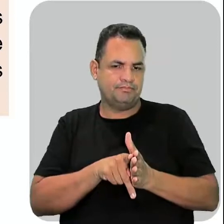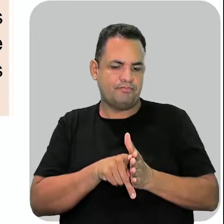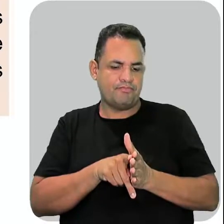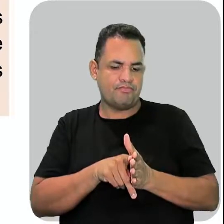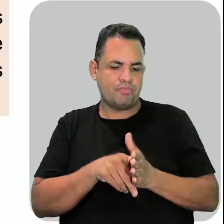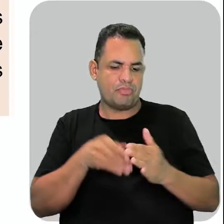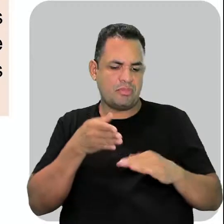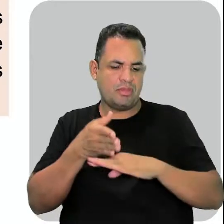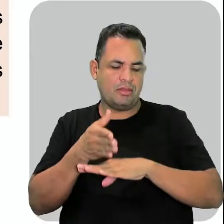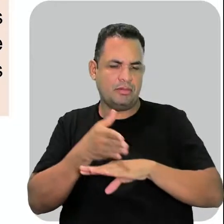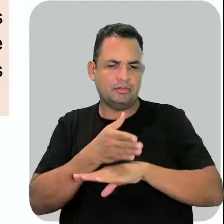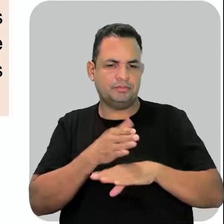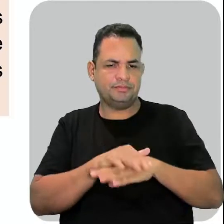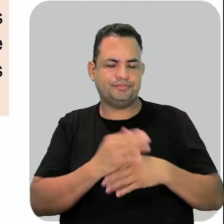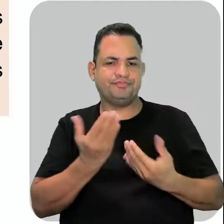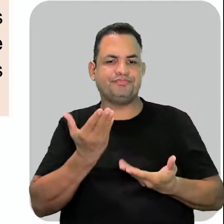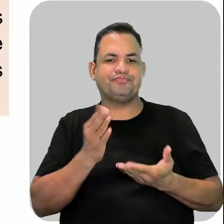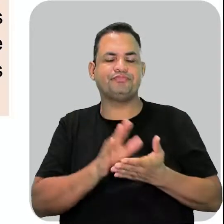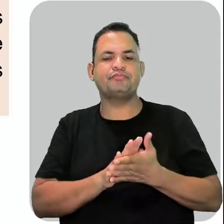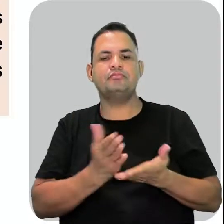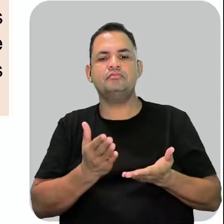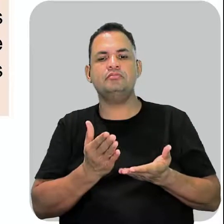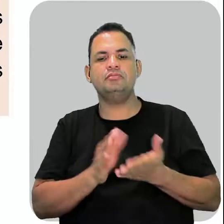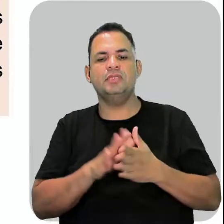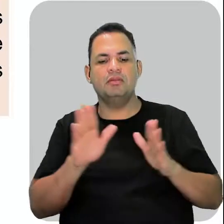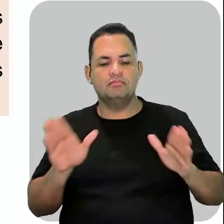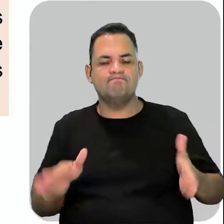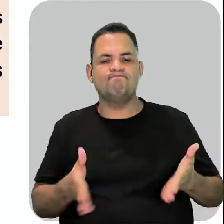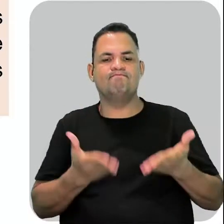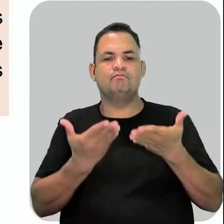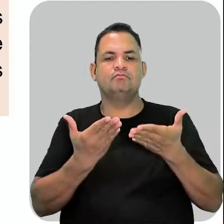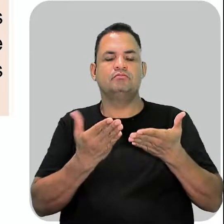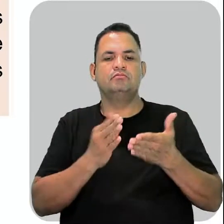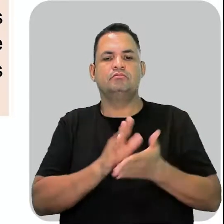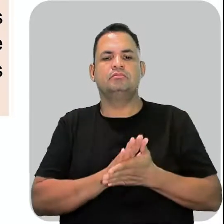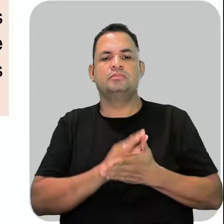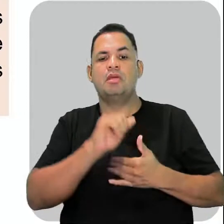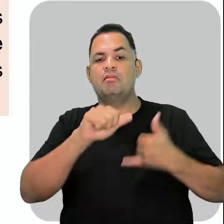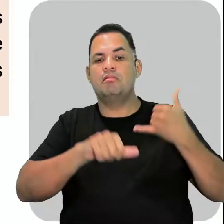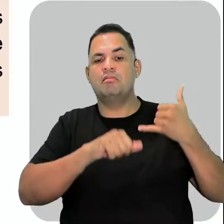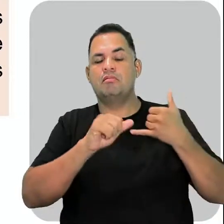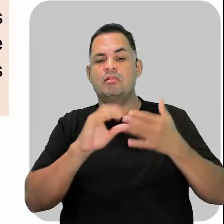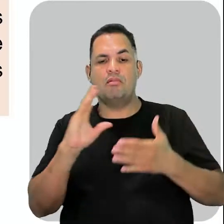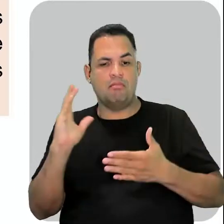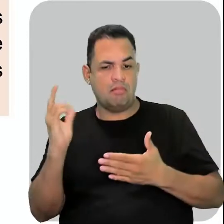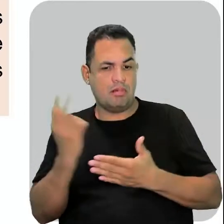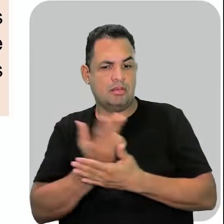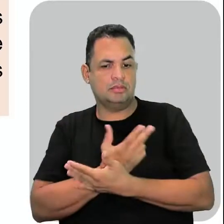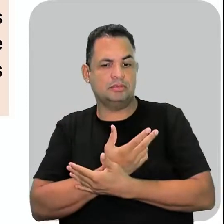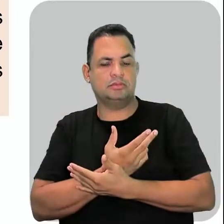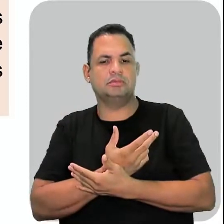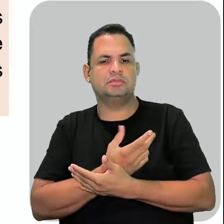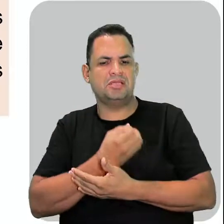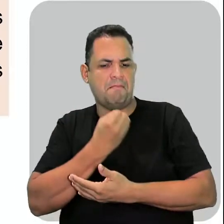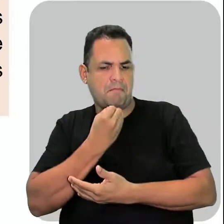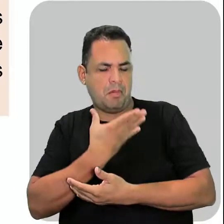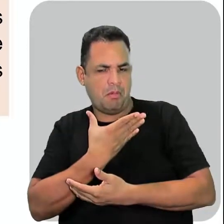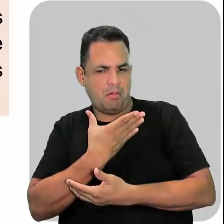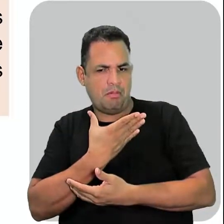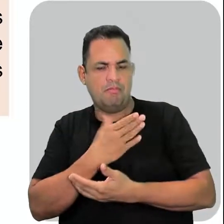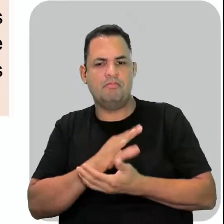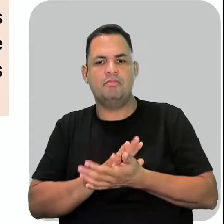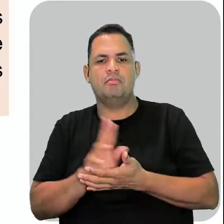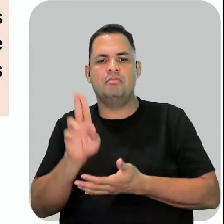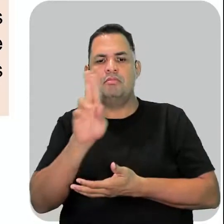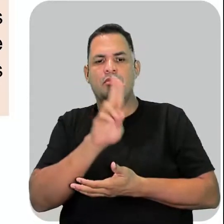não vão participar diretamente da reação, mas que vão promover com que essa reação ocorra com eficácia, aí a